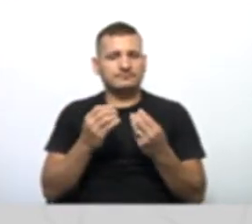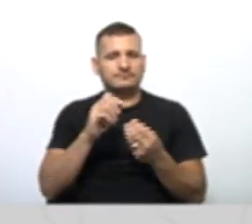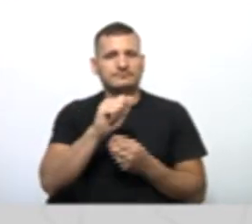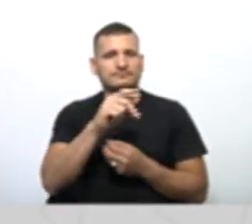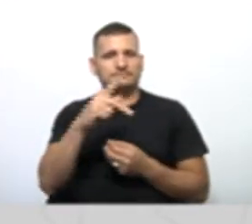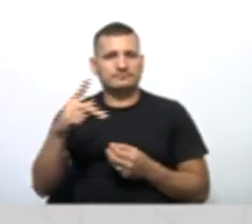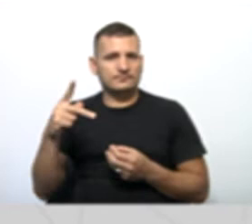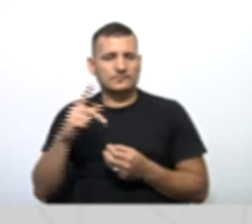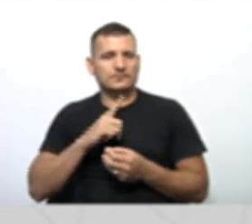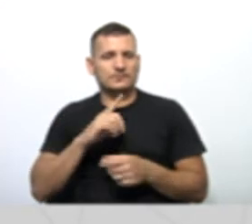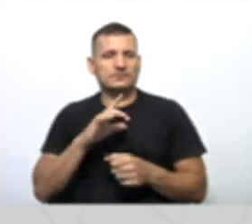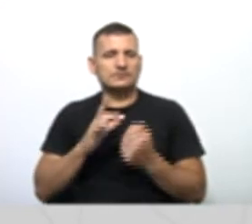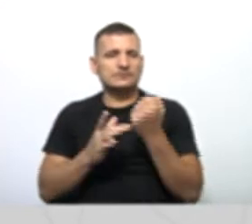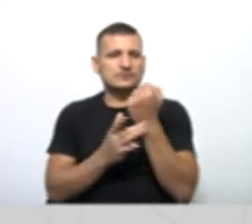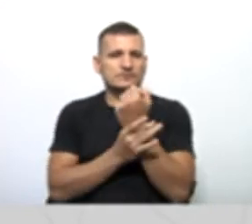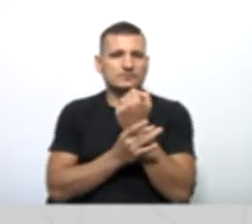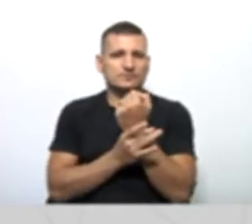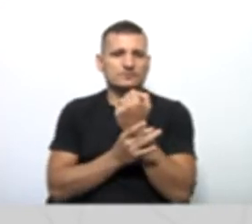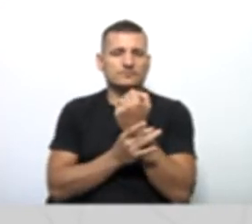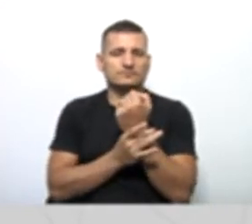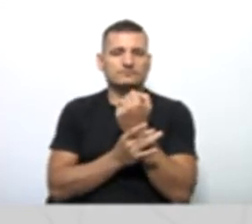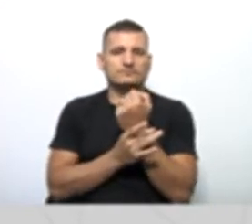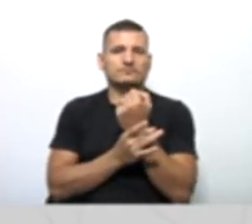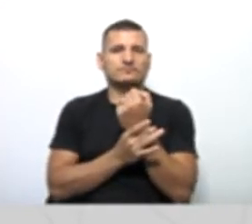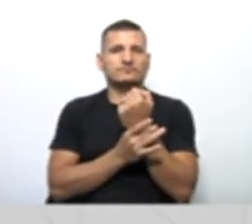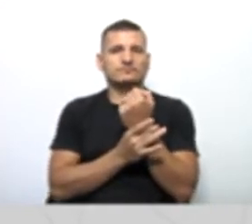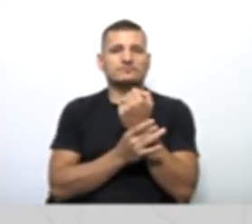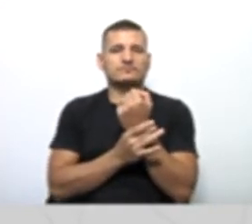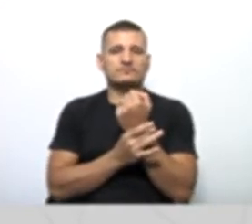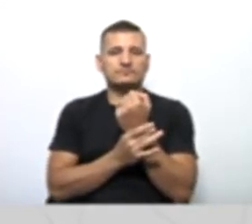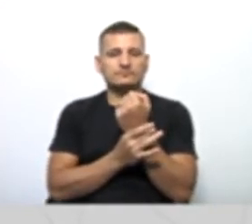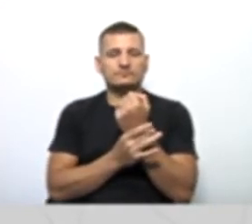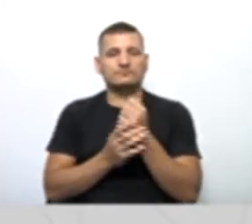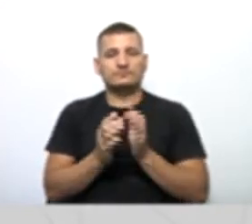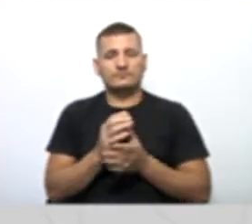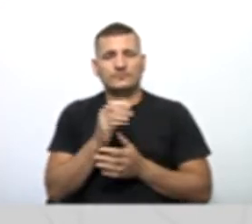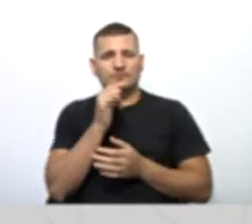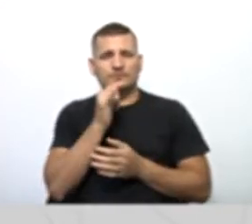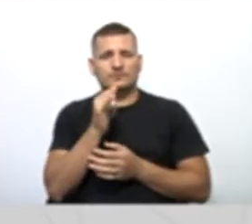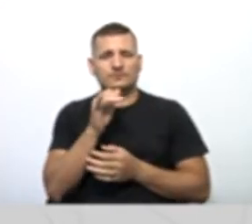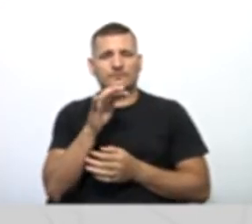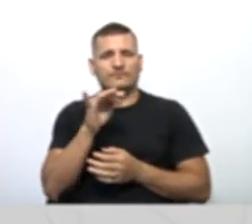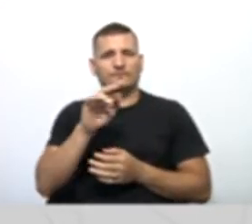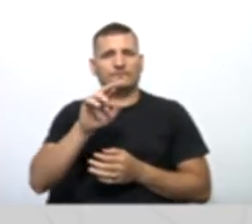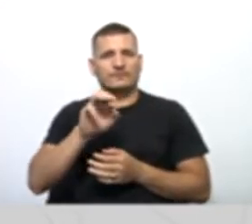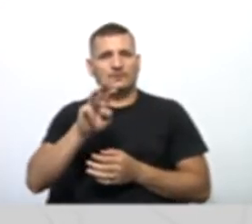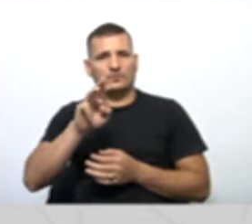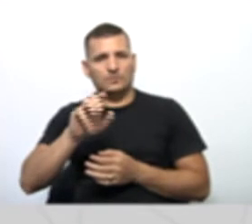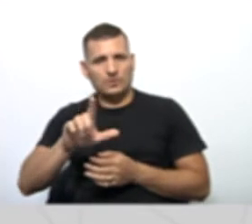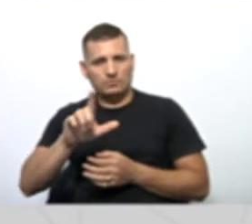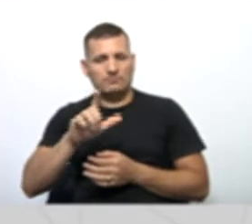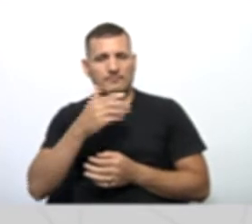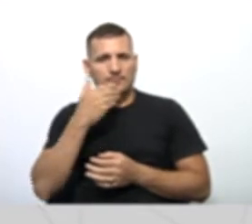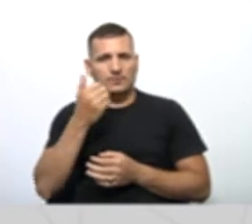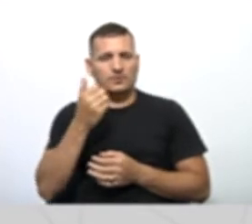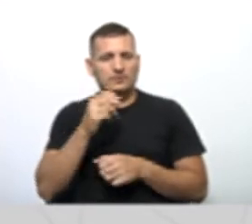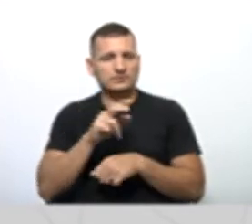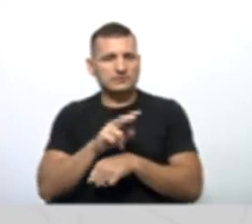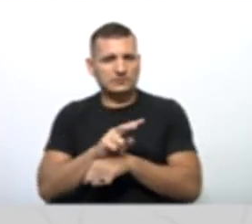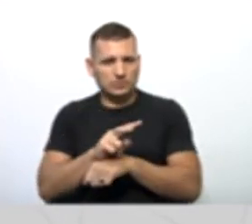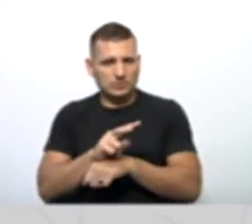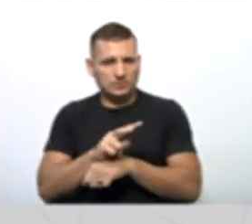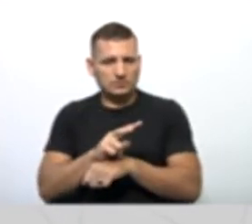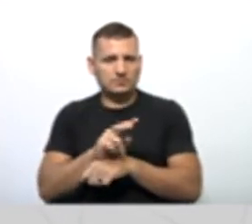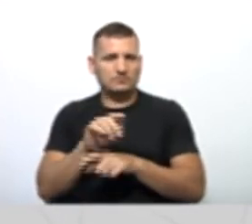aplicações seguras. A gente tem um firewall, melhora a segurança, melhora, mas quer dizer que a aplicação